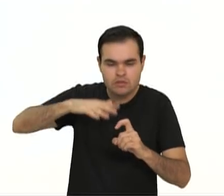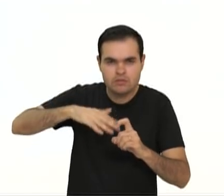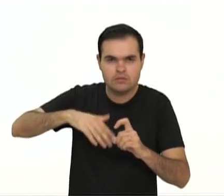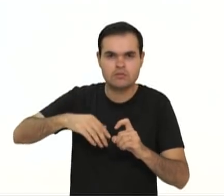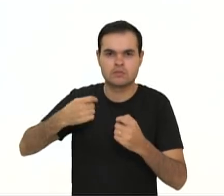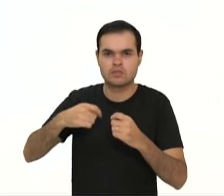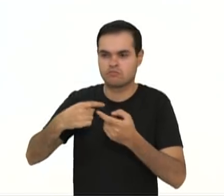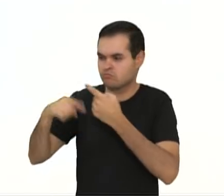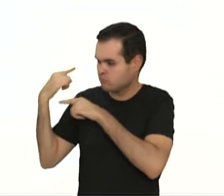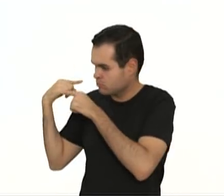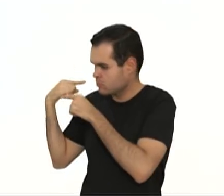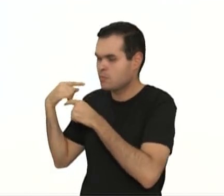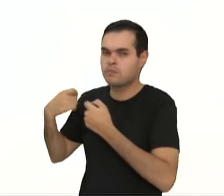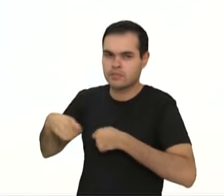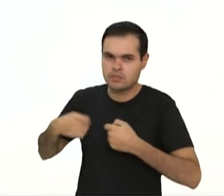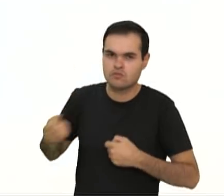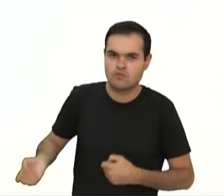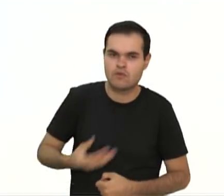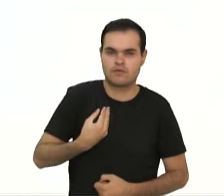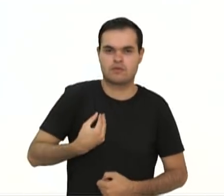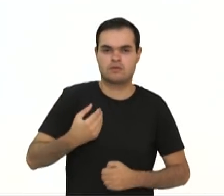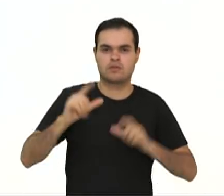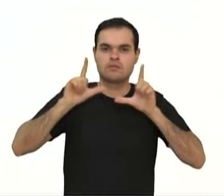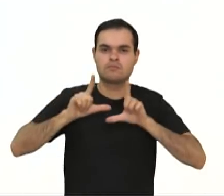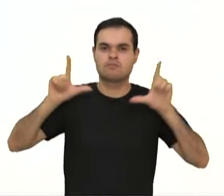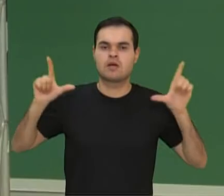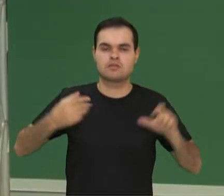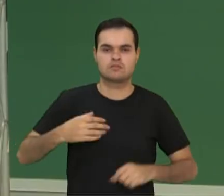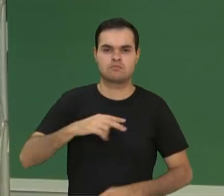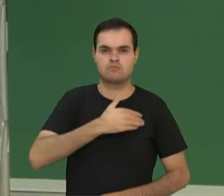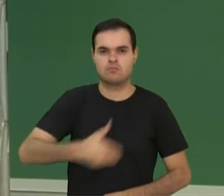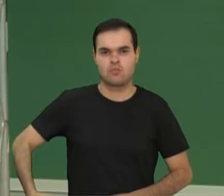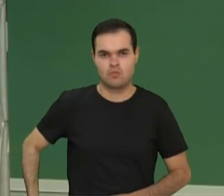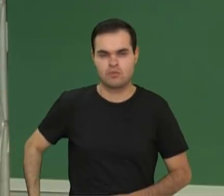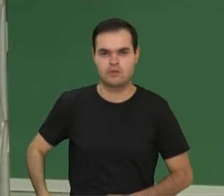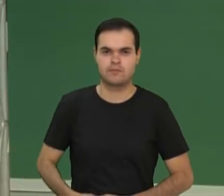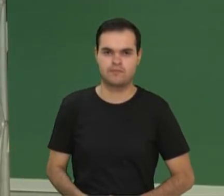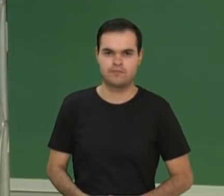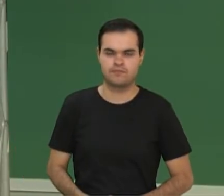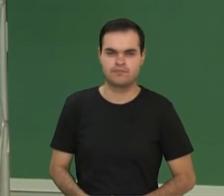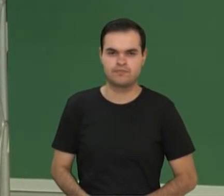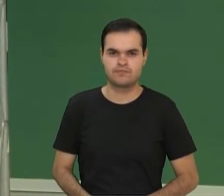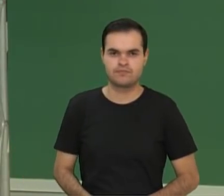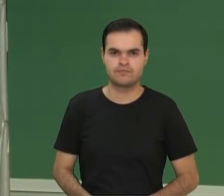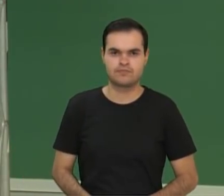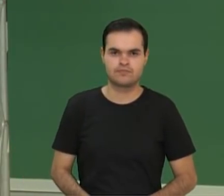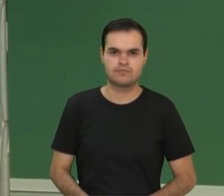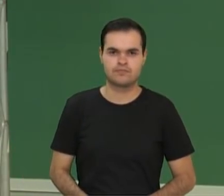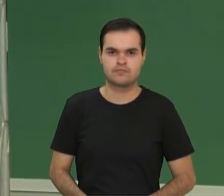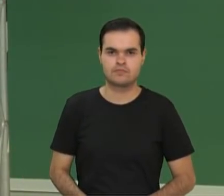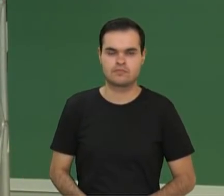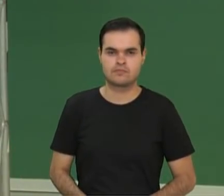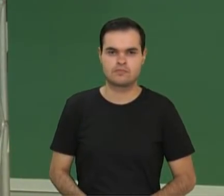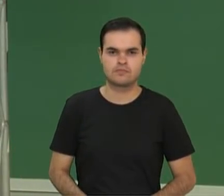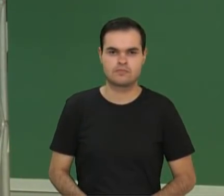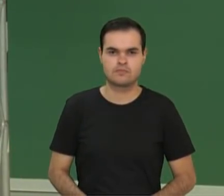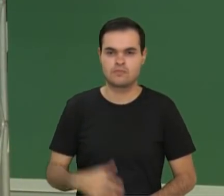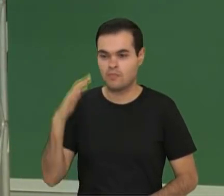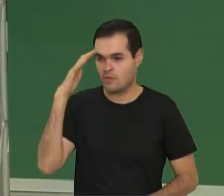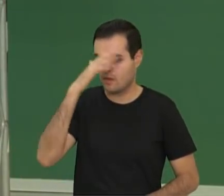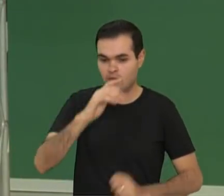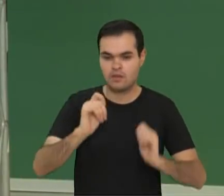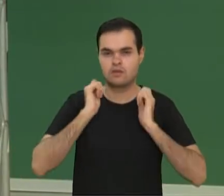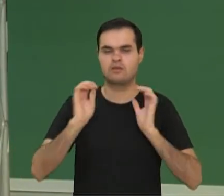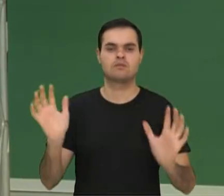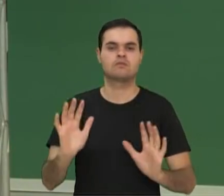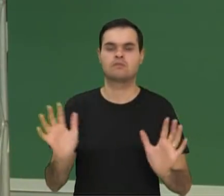preciso gerir essa nova imagem pública. Luli Radifárer. Não se iluda,